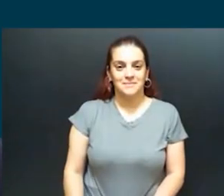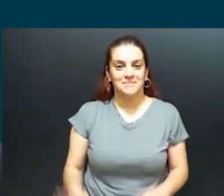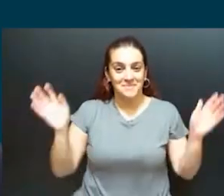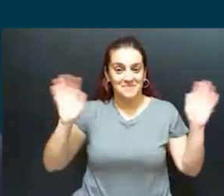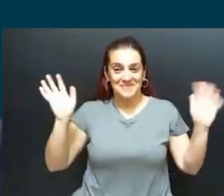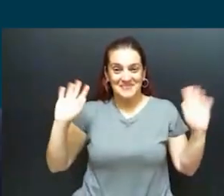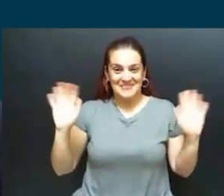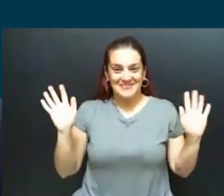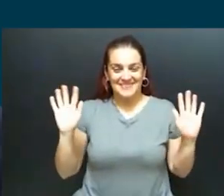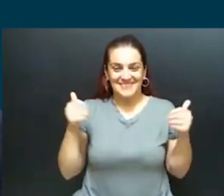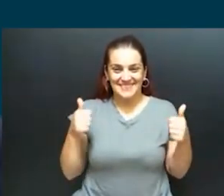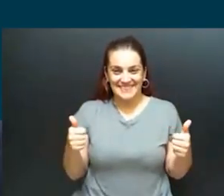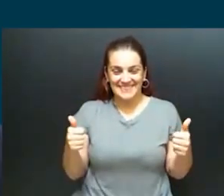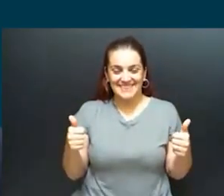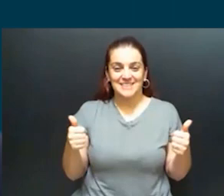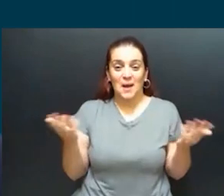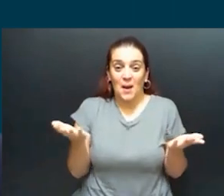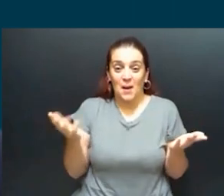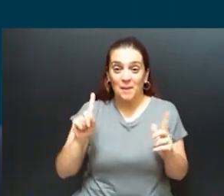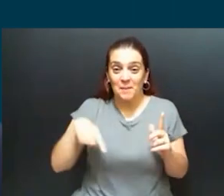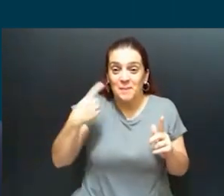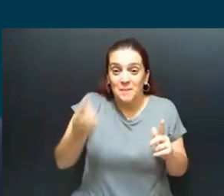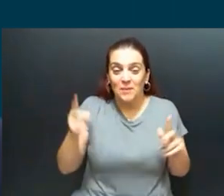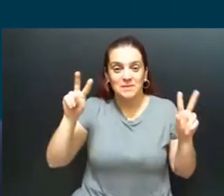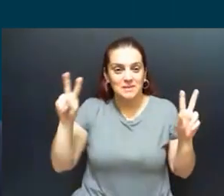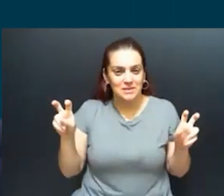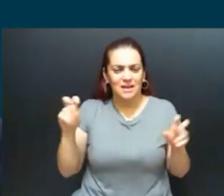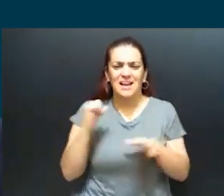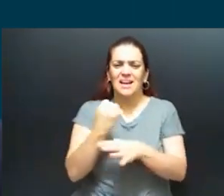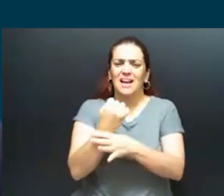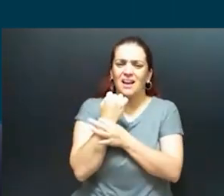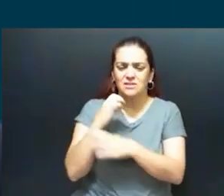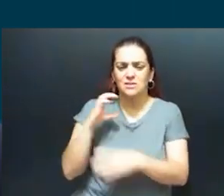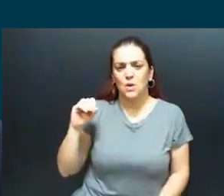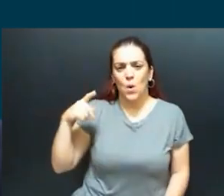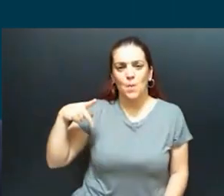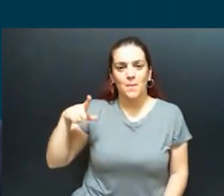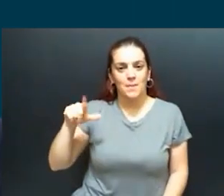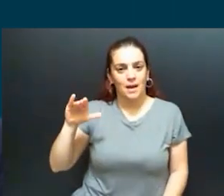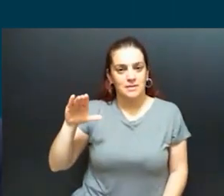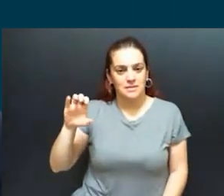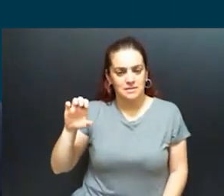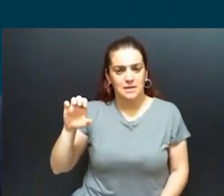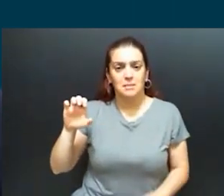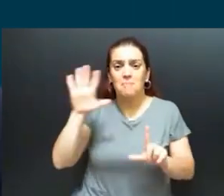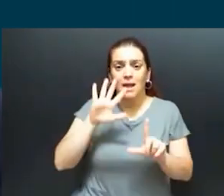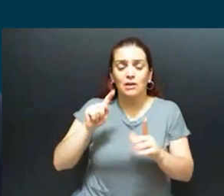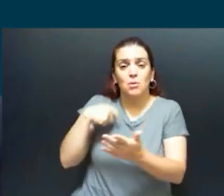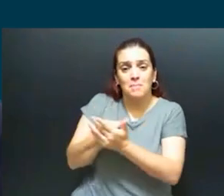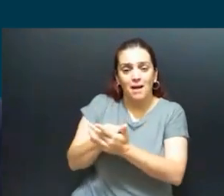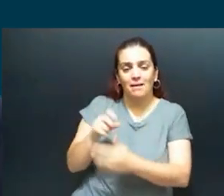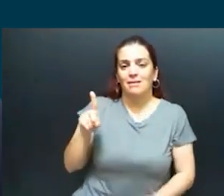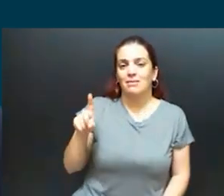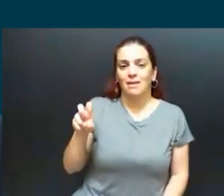Olá! Nosso próximo tema é garantindo compliance numa plataforma de pagamentos com